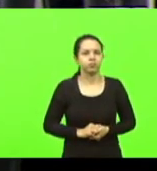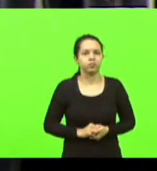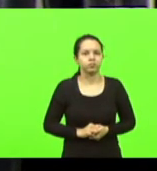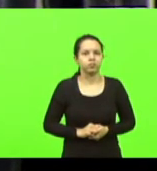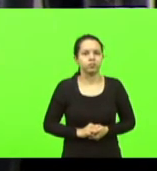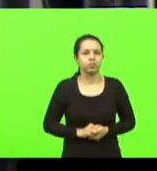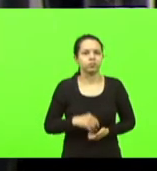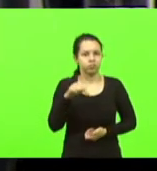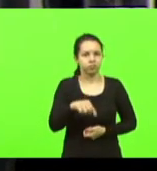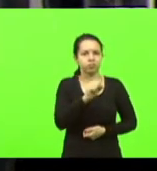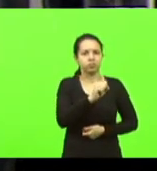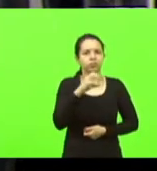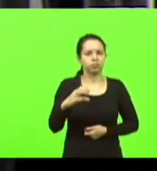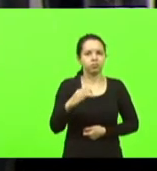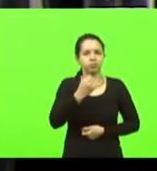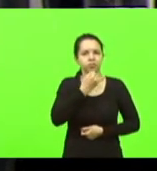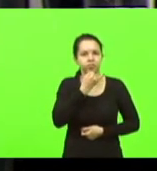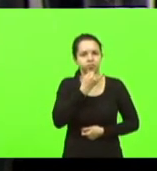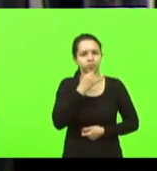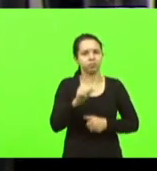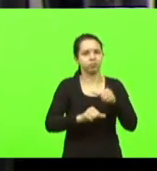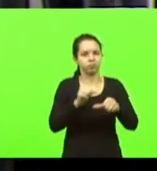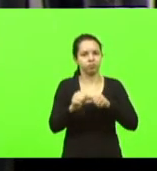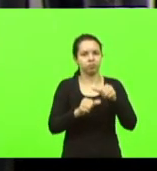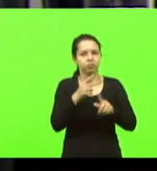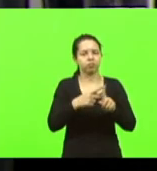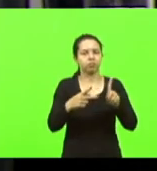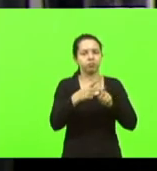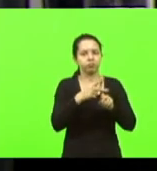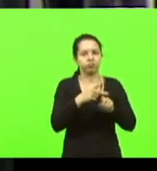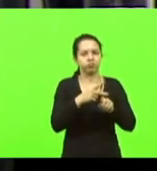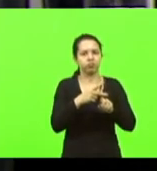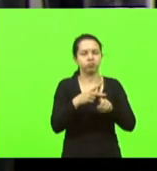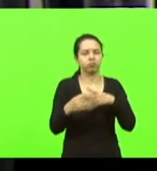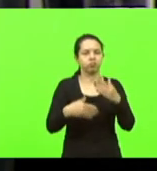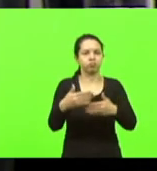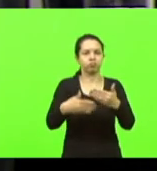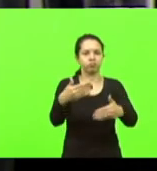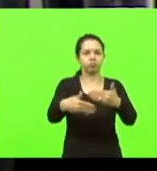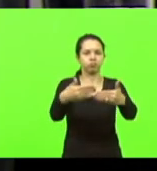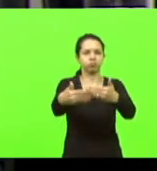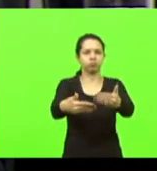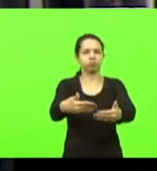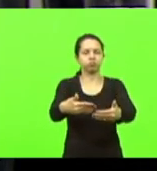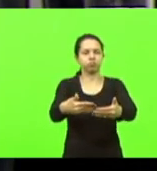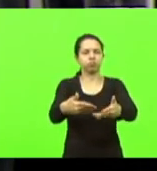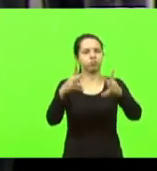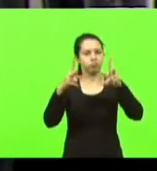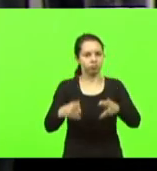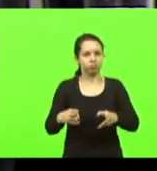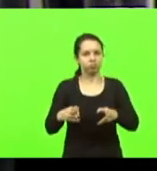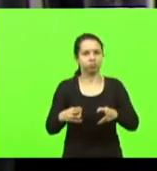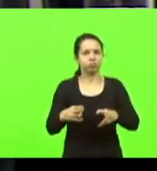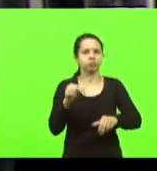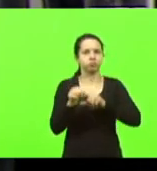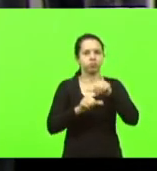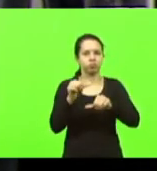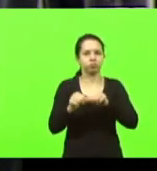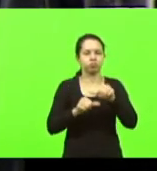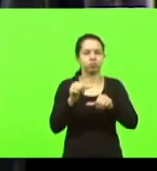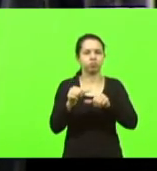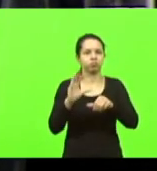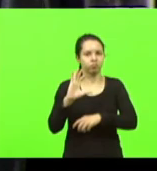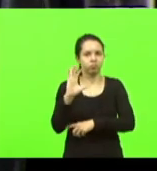o e Santa Catarina infelizmente a nossa reforma tá caminhando como a reforma que aconteceu